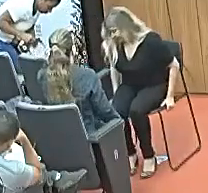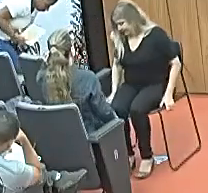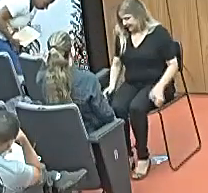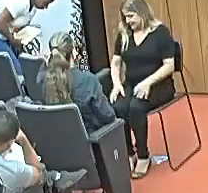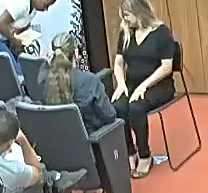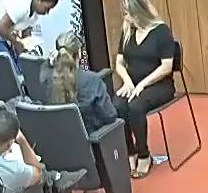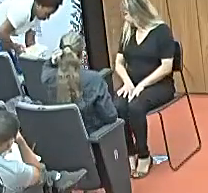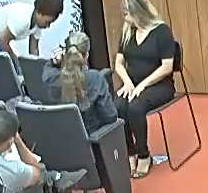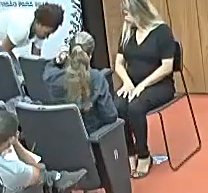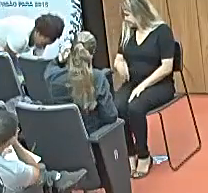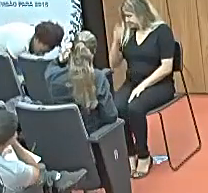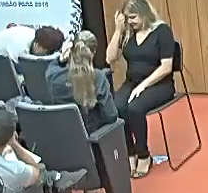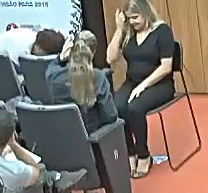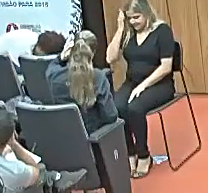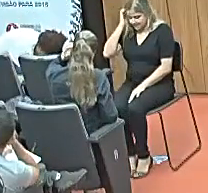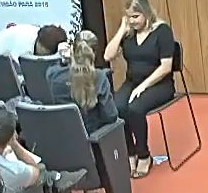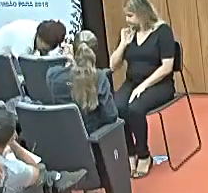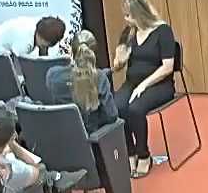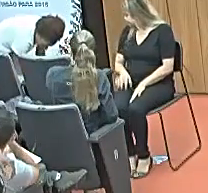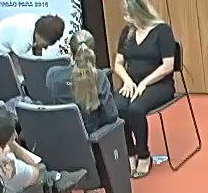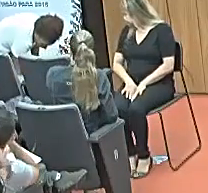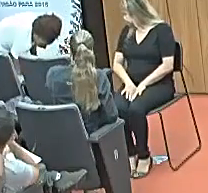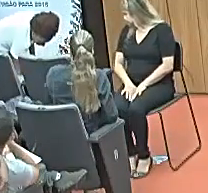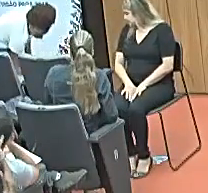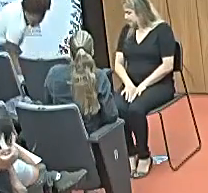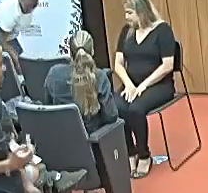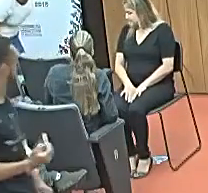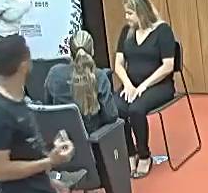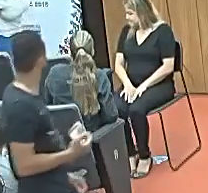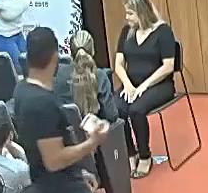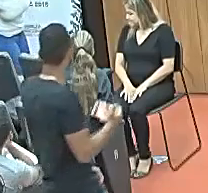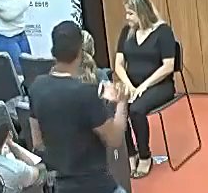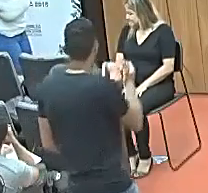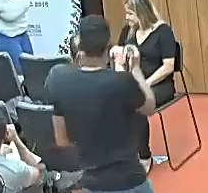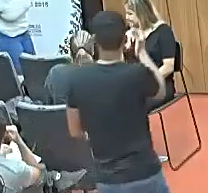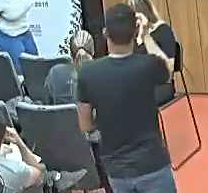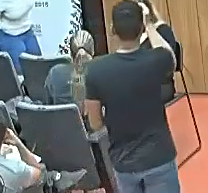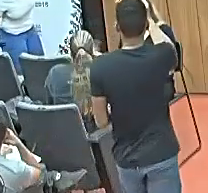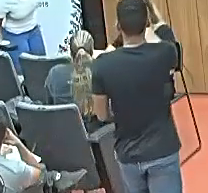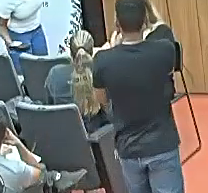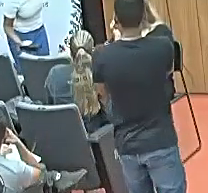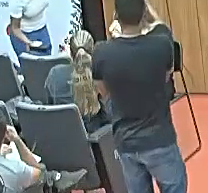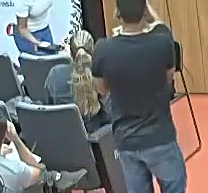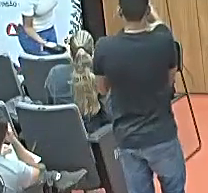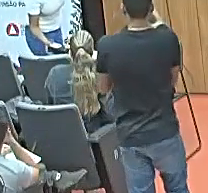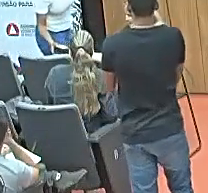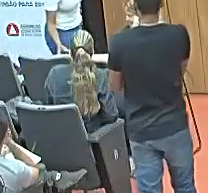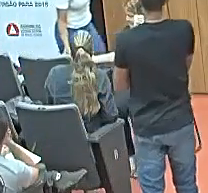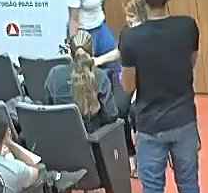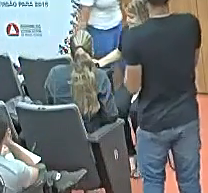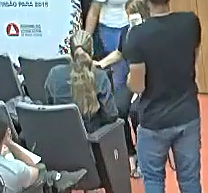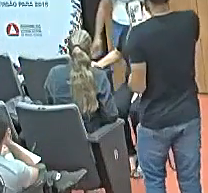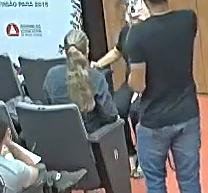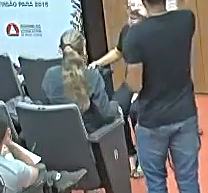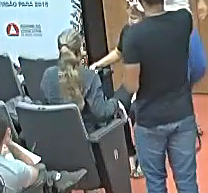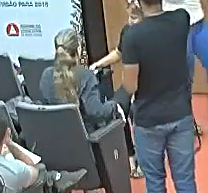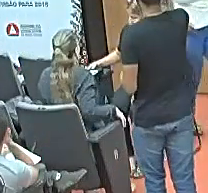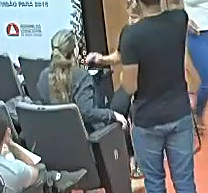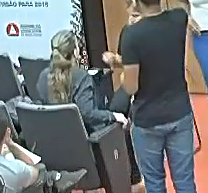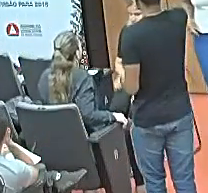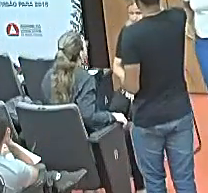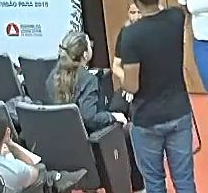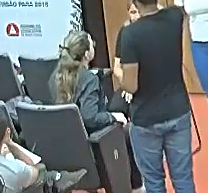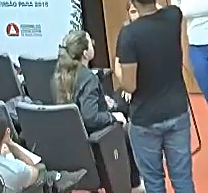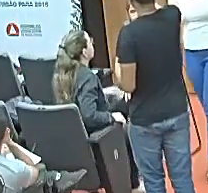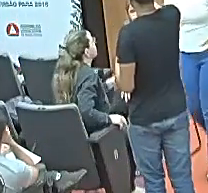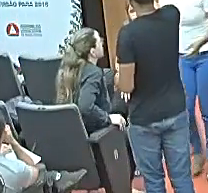e acima de tudo recurso que garante o desenvolvimento da do esporte em todo o estado de minas gerais